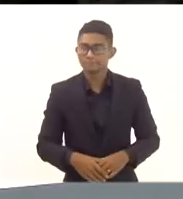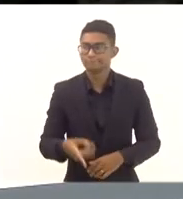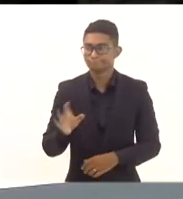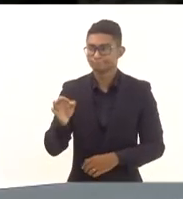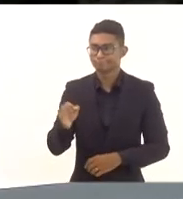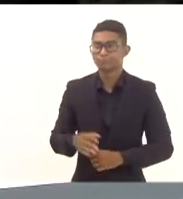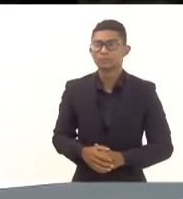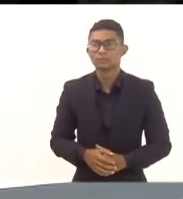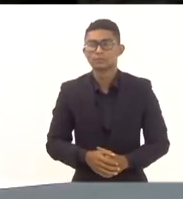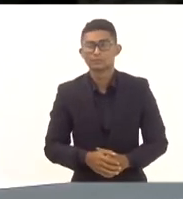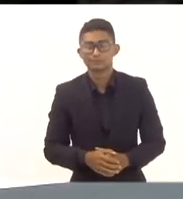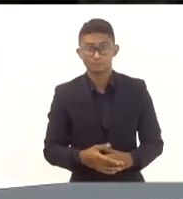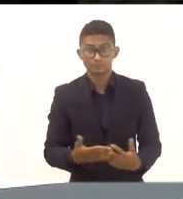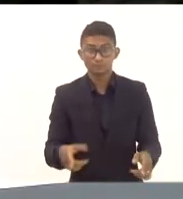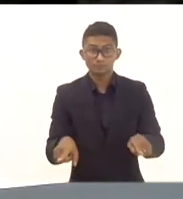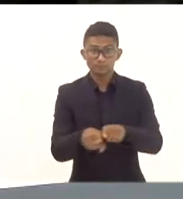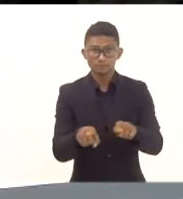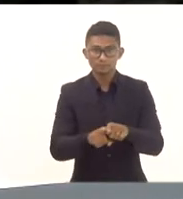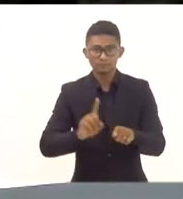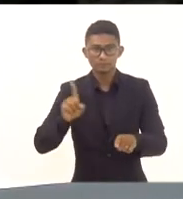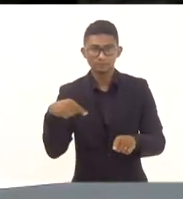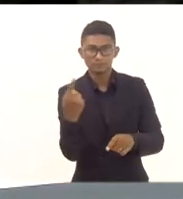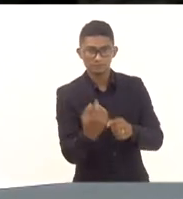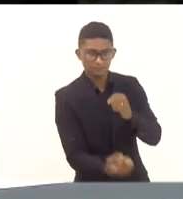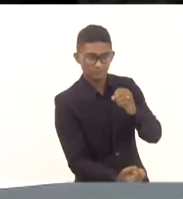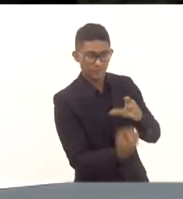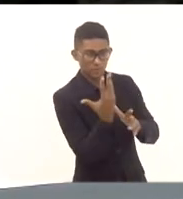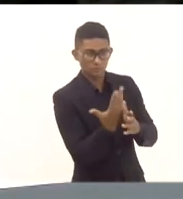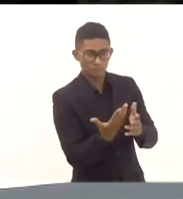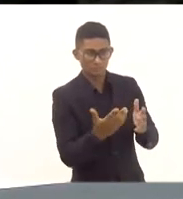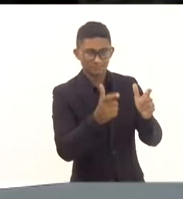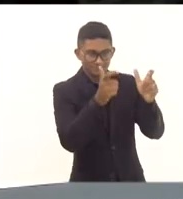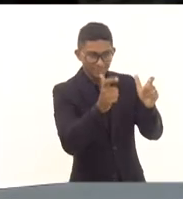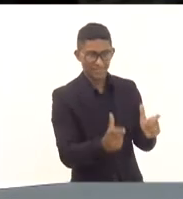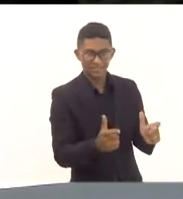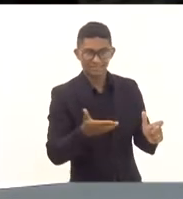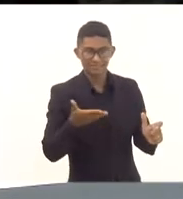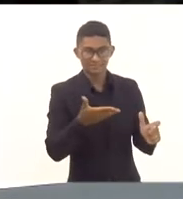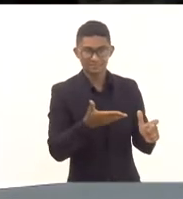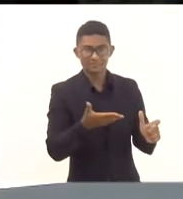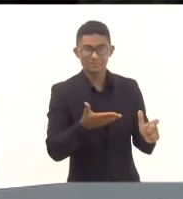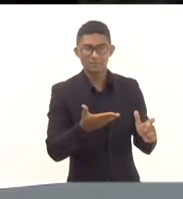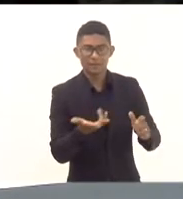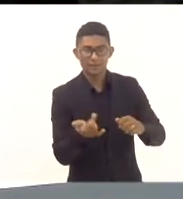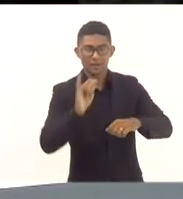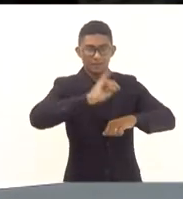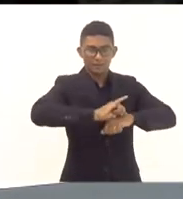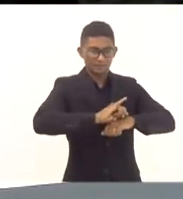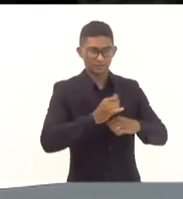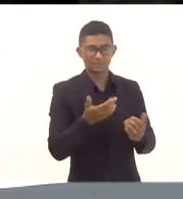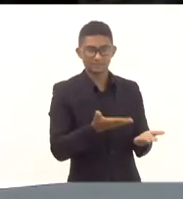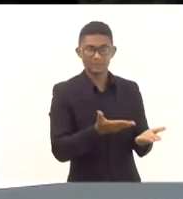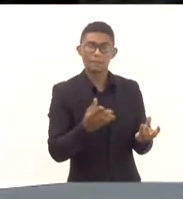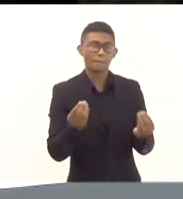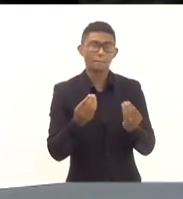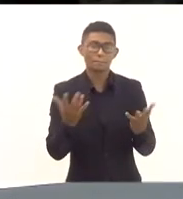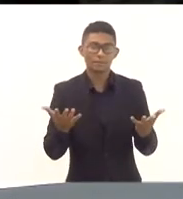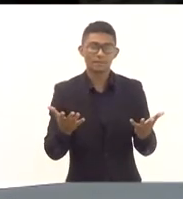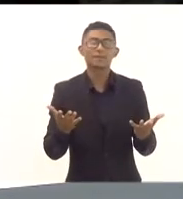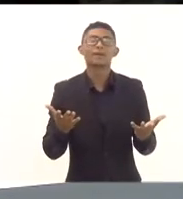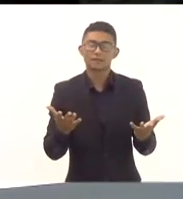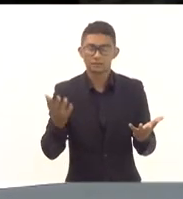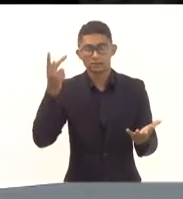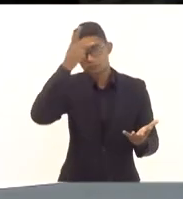possível quando a gente abre Esse posto quando a gente faz opção de abrir um posto único né na capital é justamente para